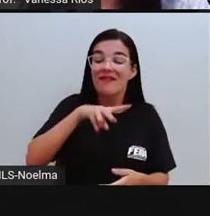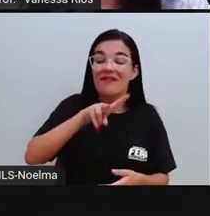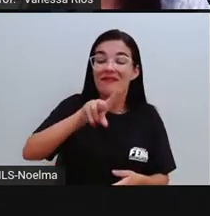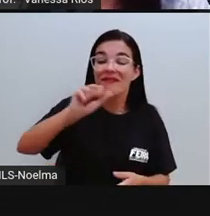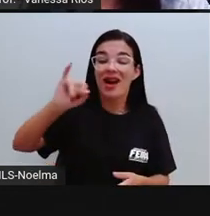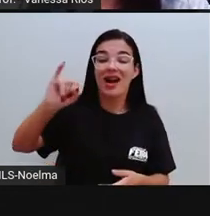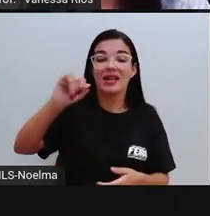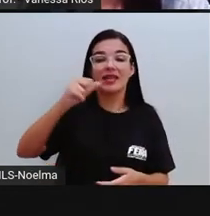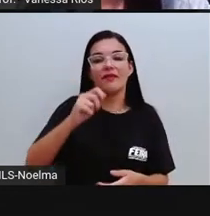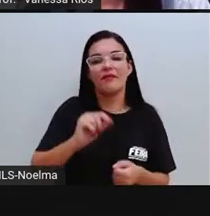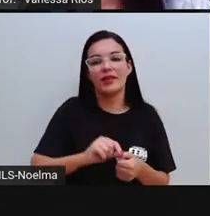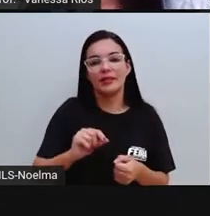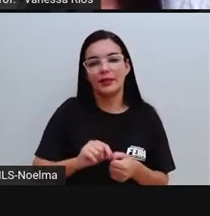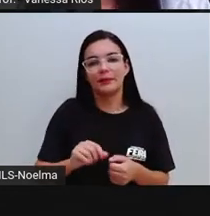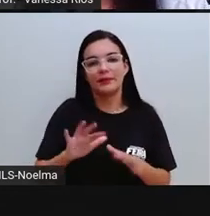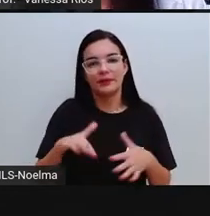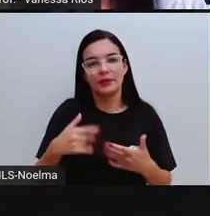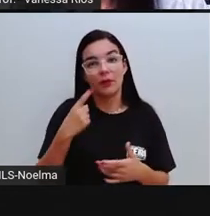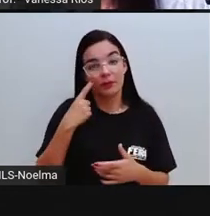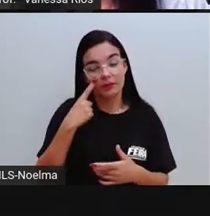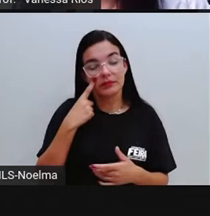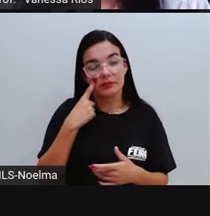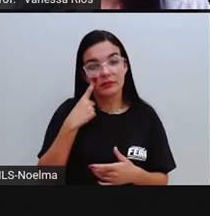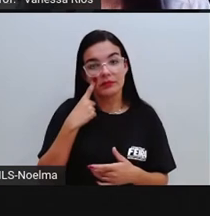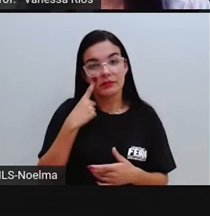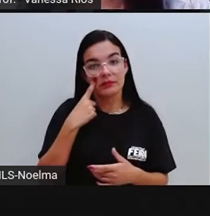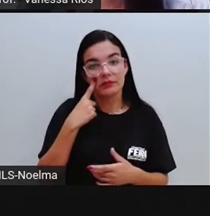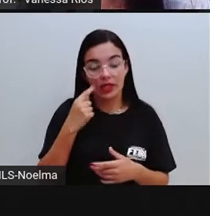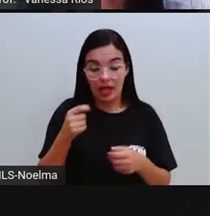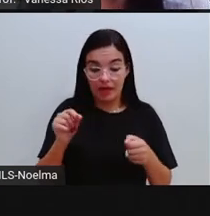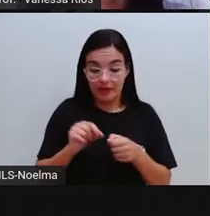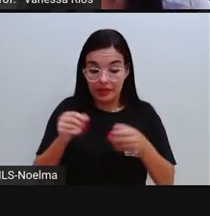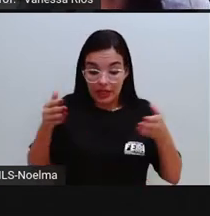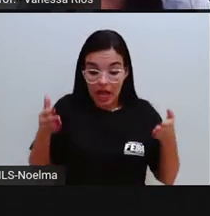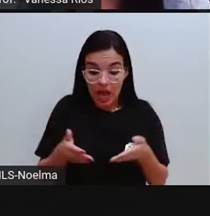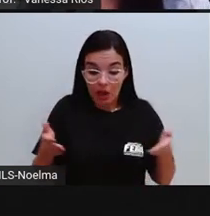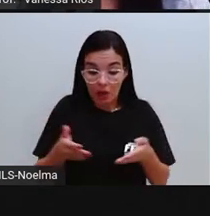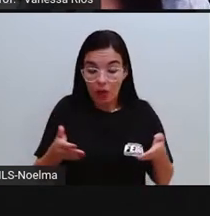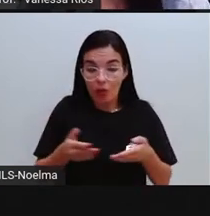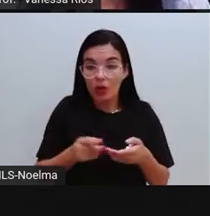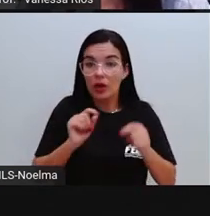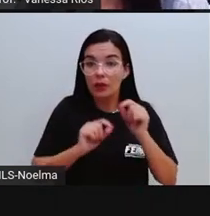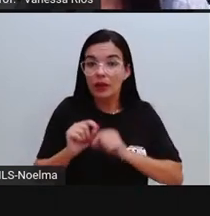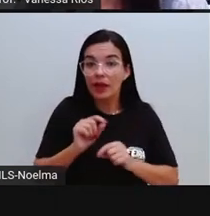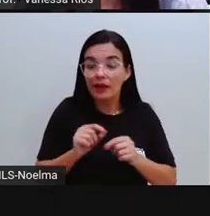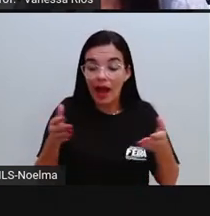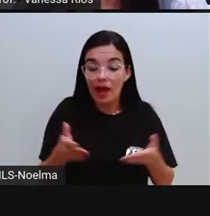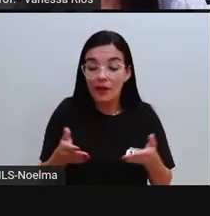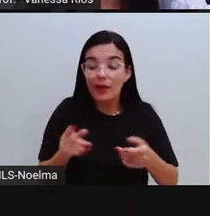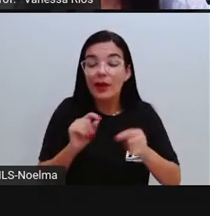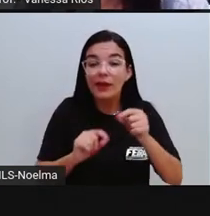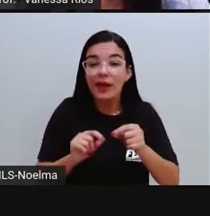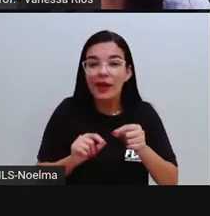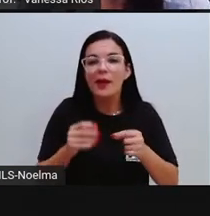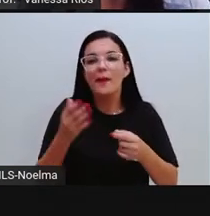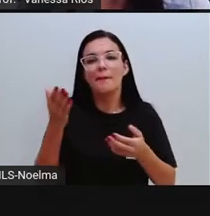PRO falou? Quando a PRO diz, ele está fazendo, nós estamos nos referindo ao